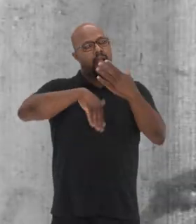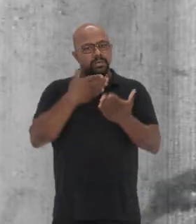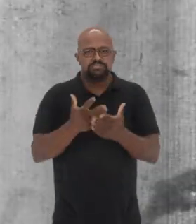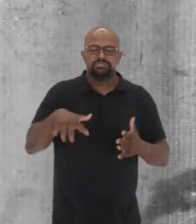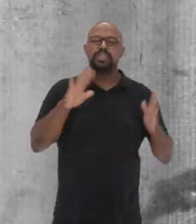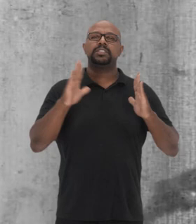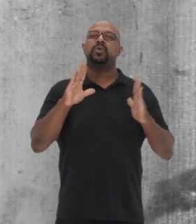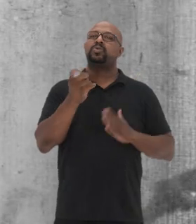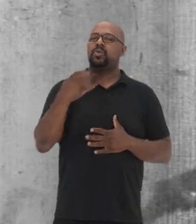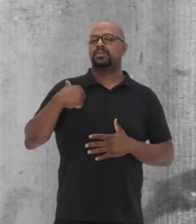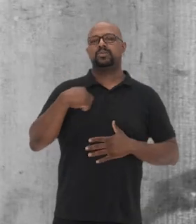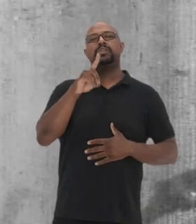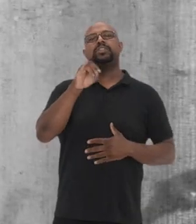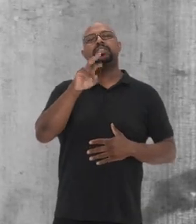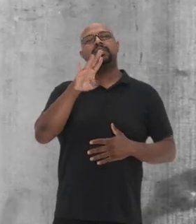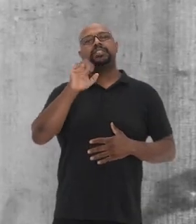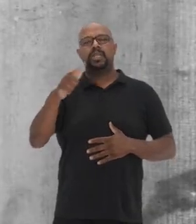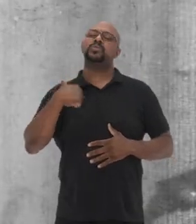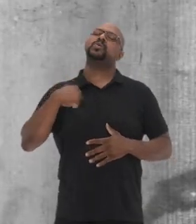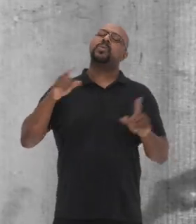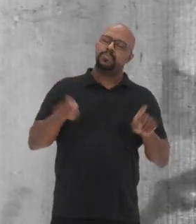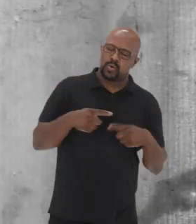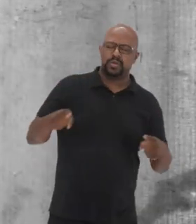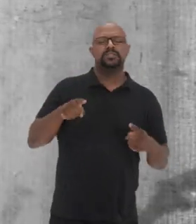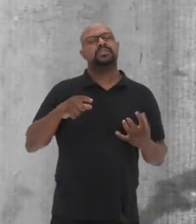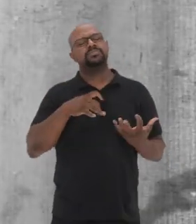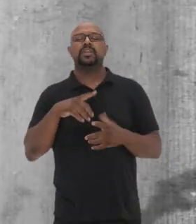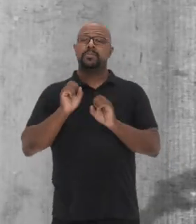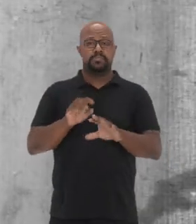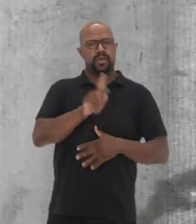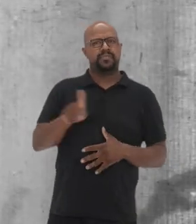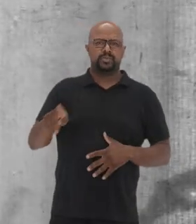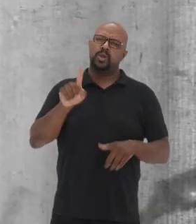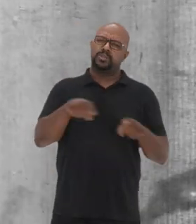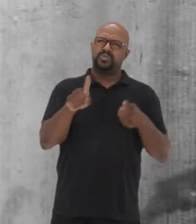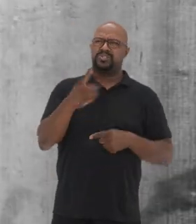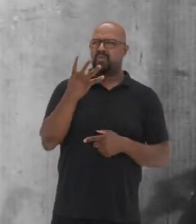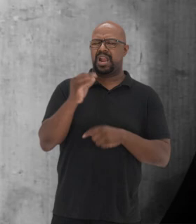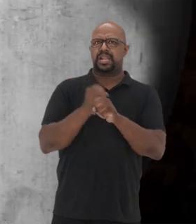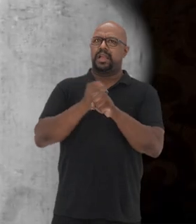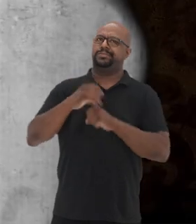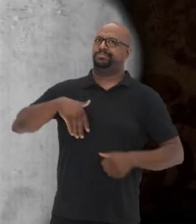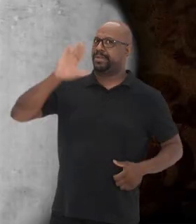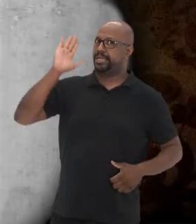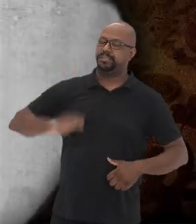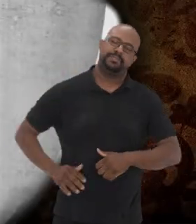Eu me chamo de seu leite sou músico instrumentista e professor de música mais de 40 anos